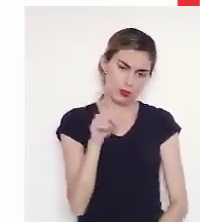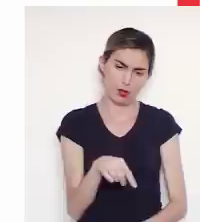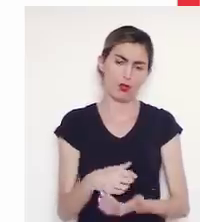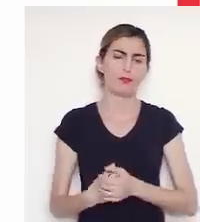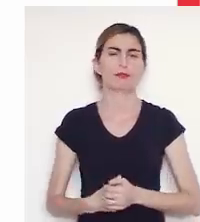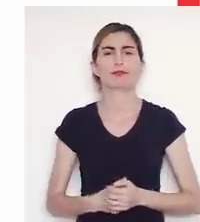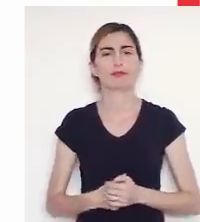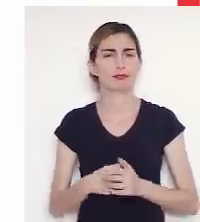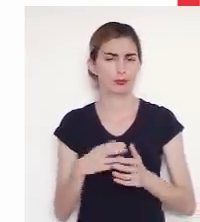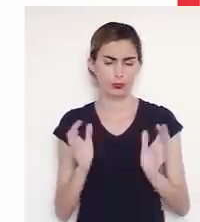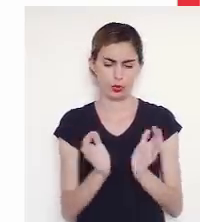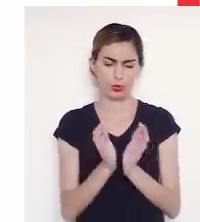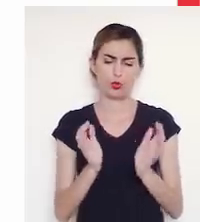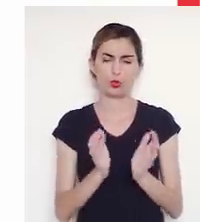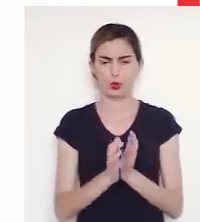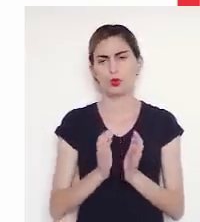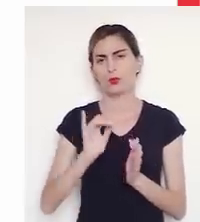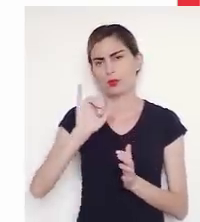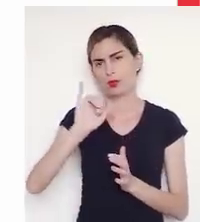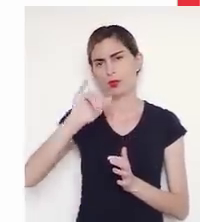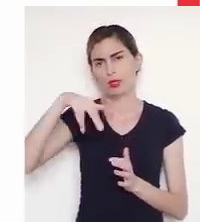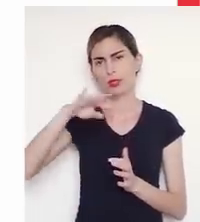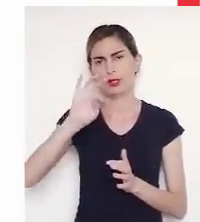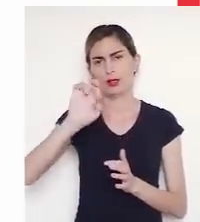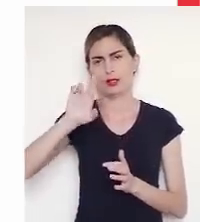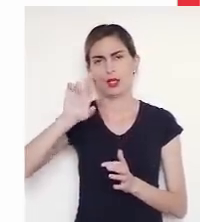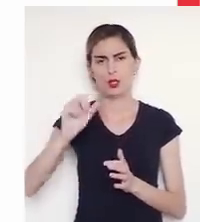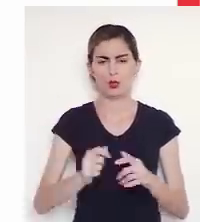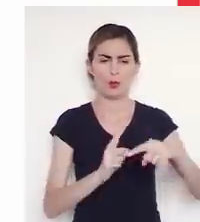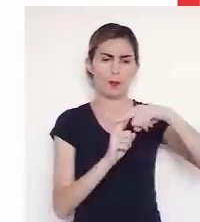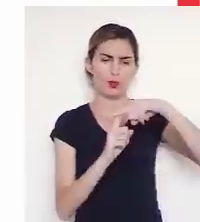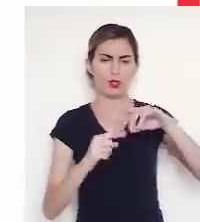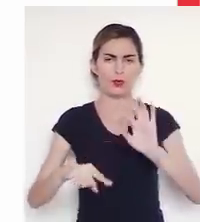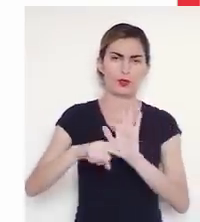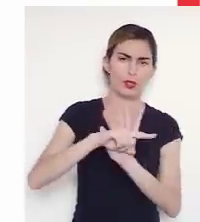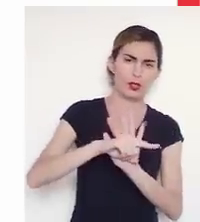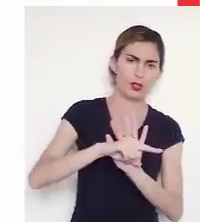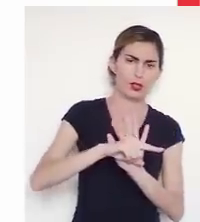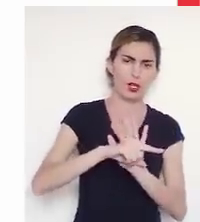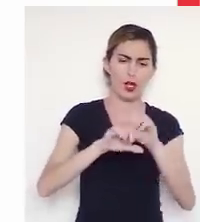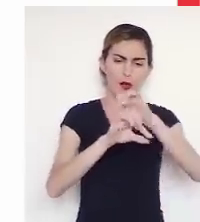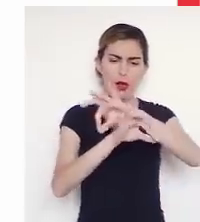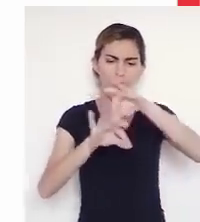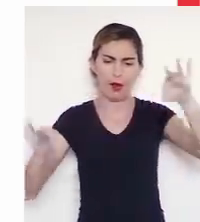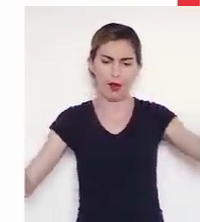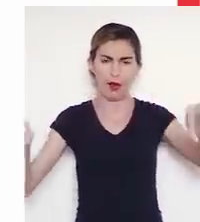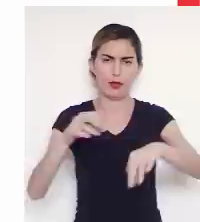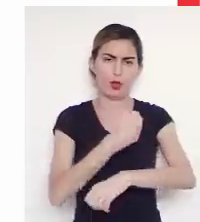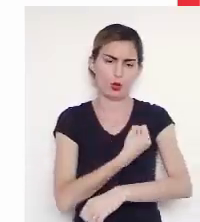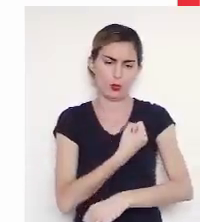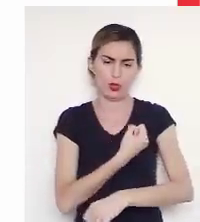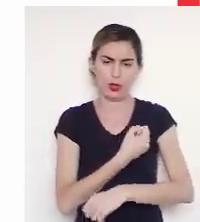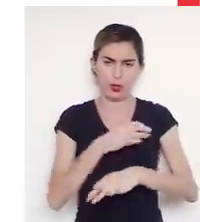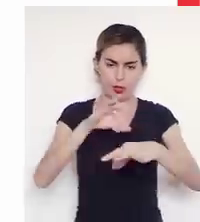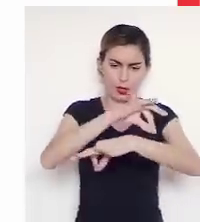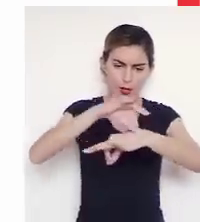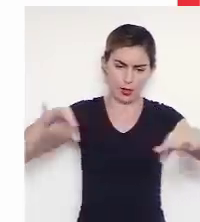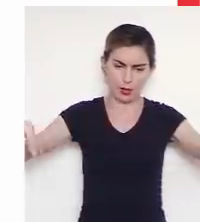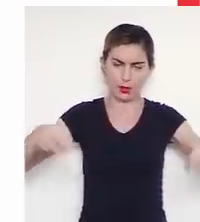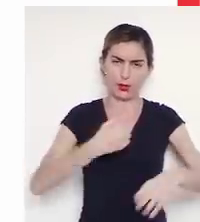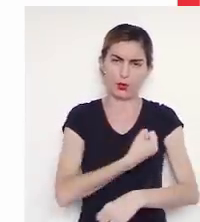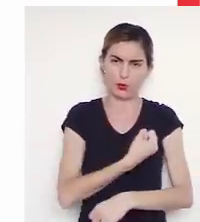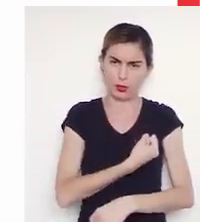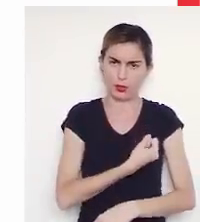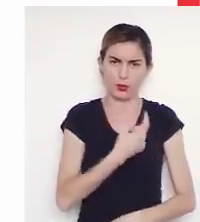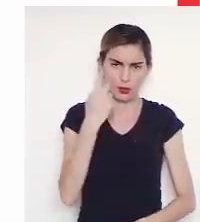beleza? Conjunto dos números inteiros, ok? Positivos e negativos. Reta numérica, tá lembrado? Beleza.